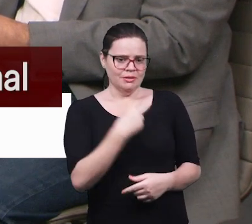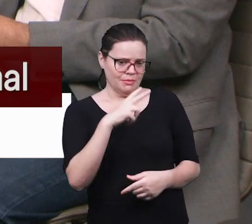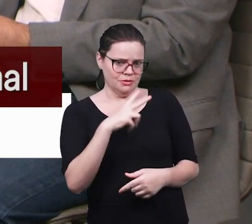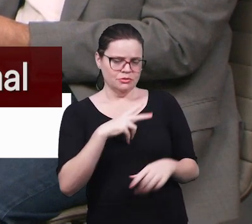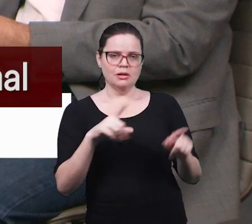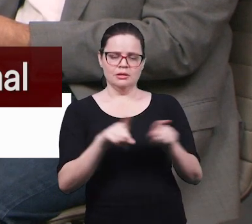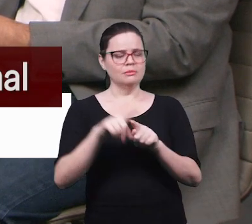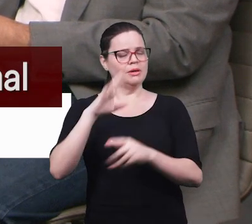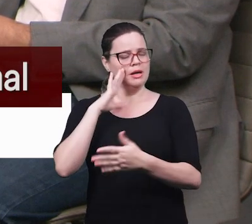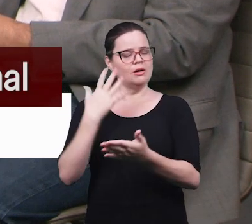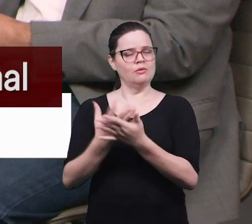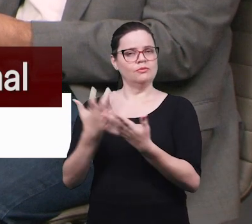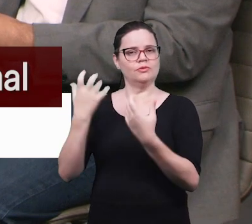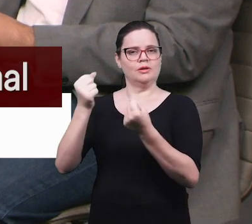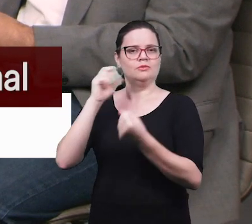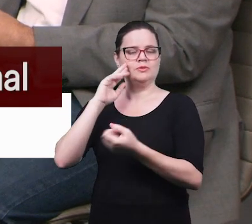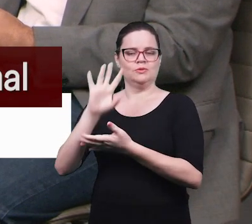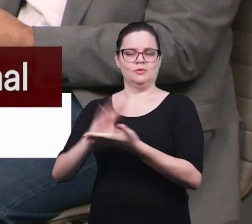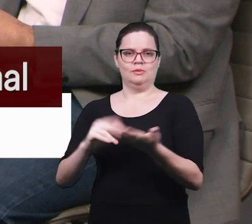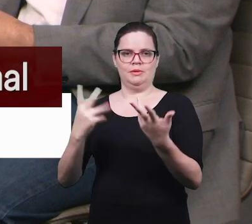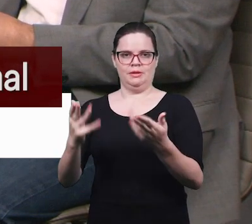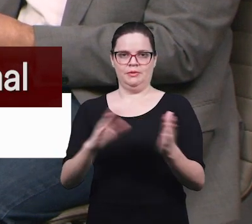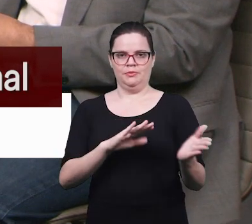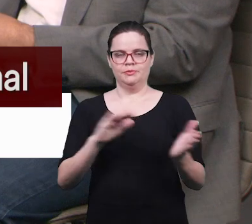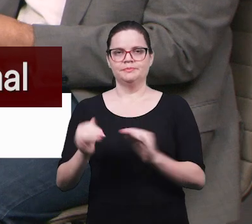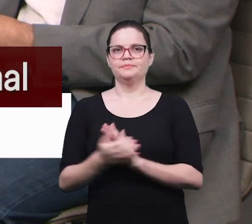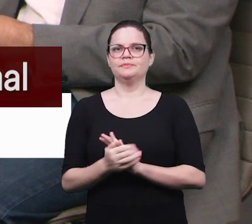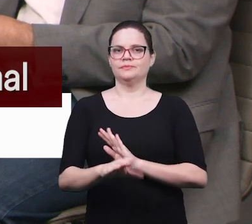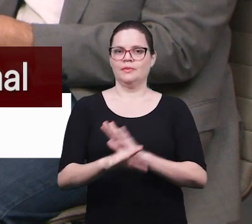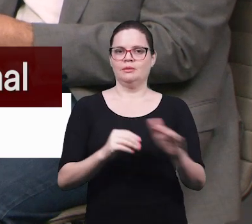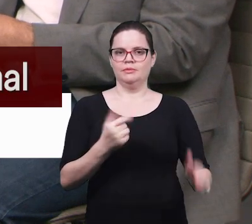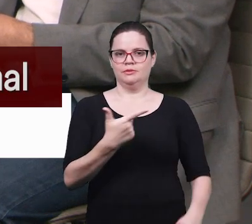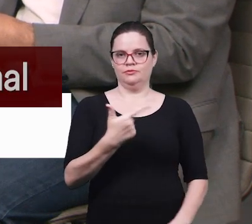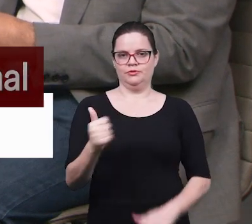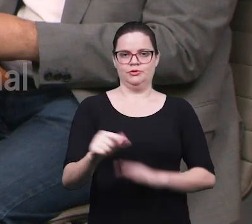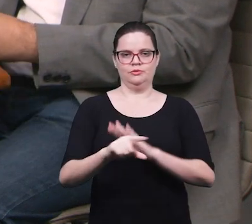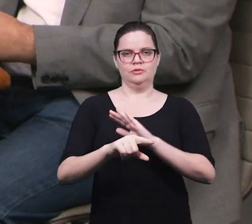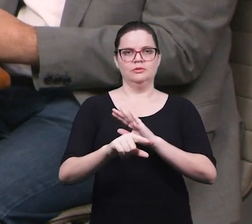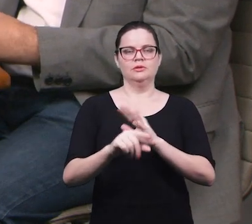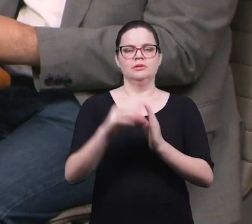Vamos confiando no Senhor. Capítulo 21 de Deuteronômio.